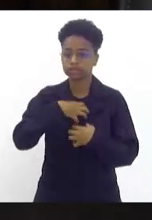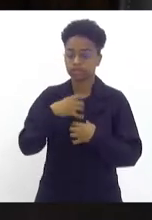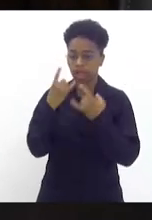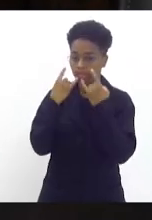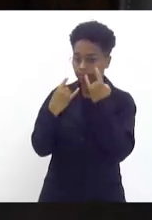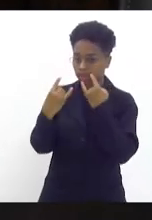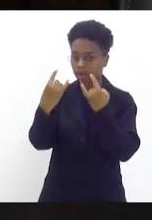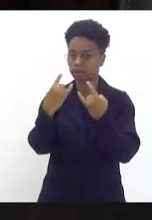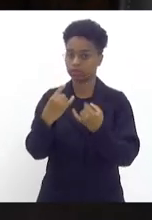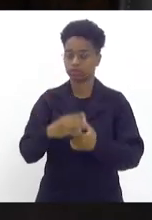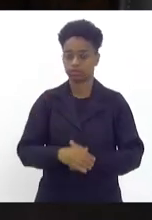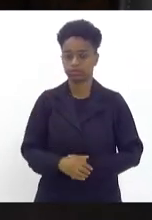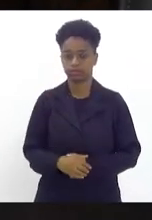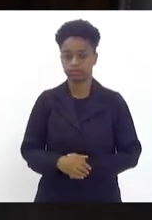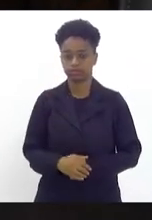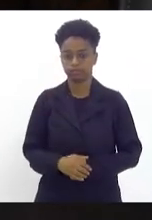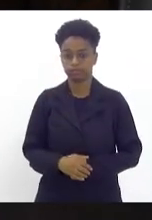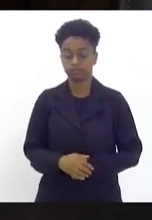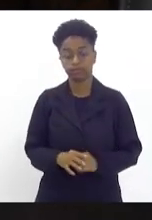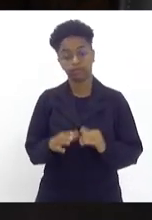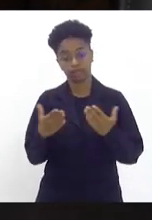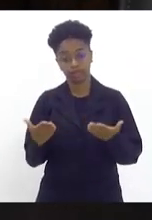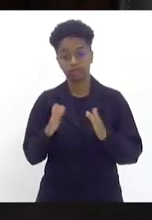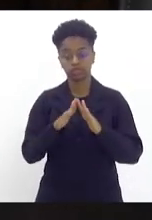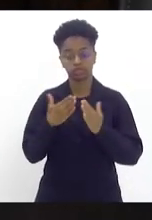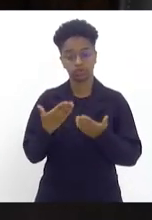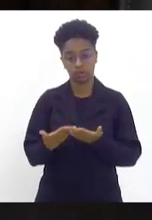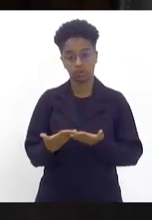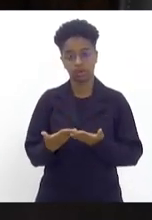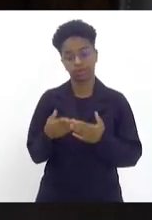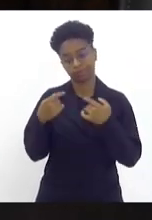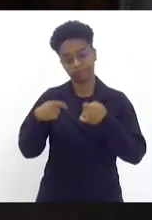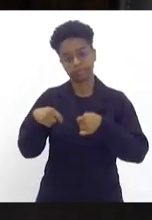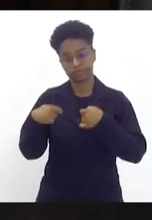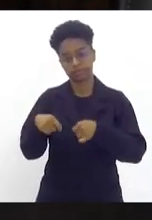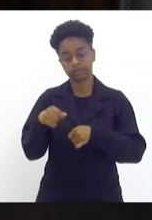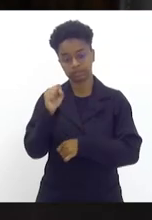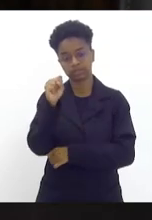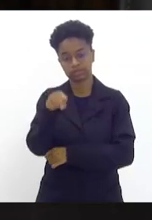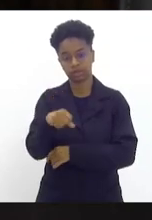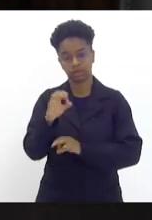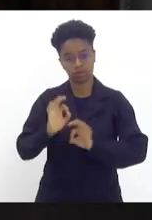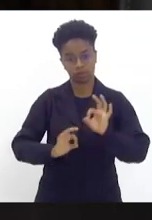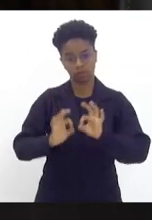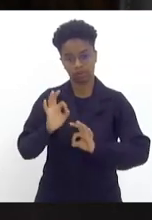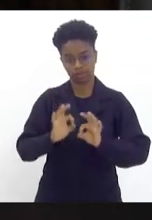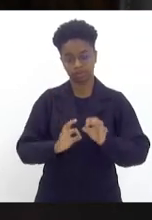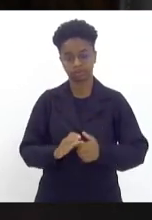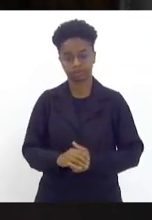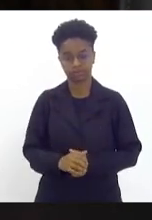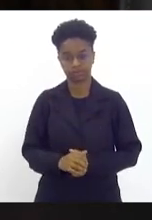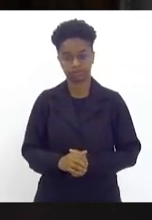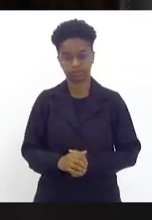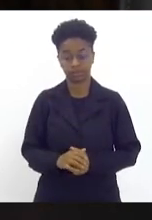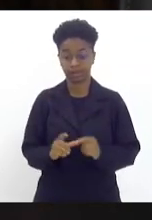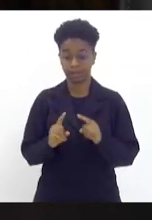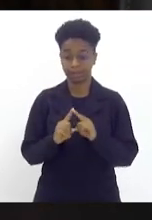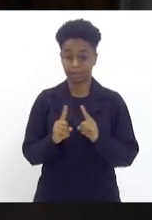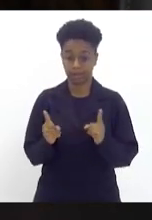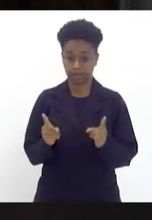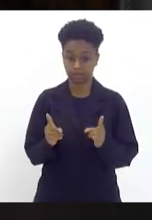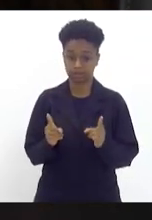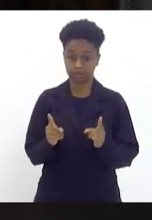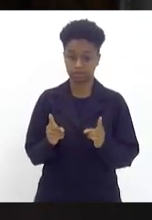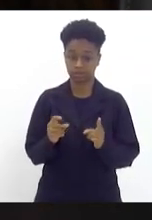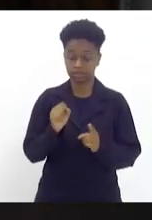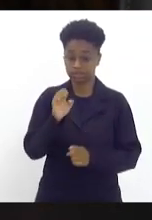chamado a fazer. Então, a escola vai precisar organizar isso, né? Mas, se